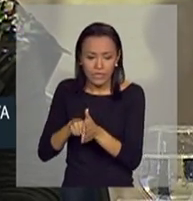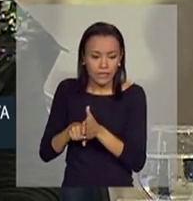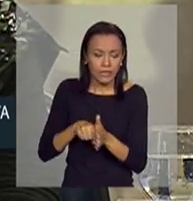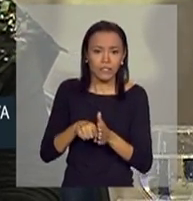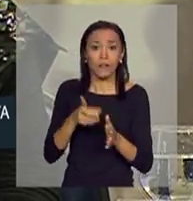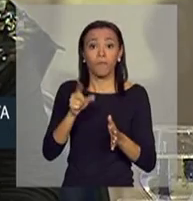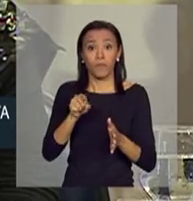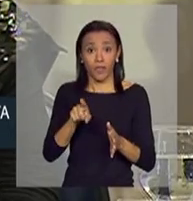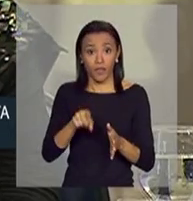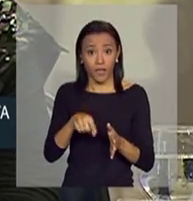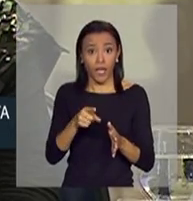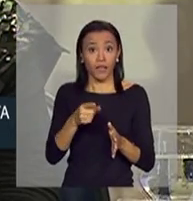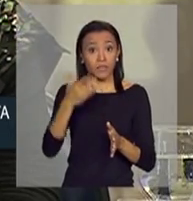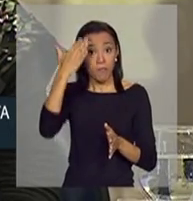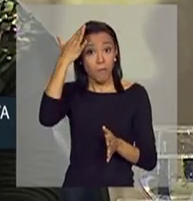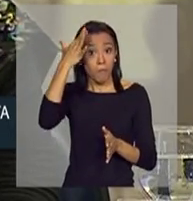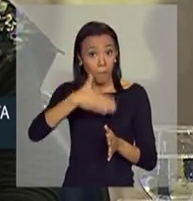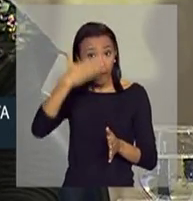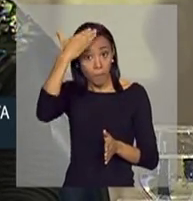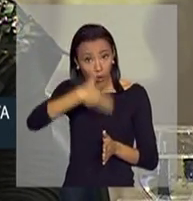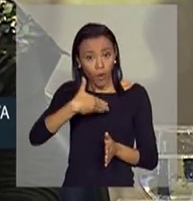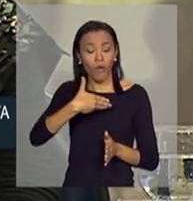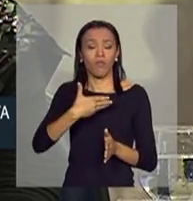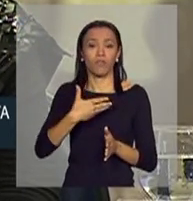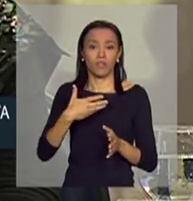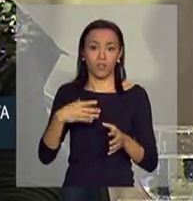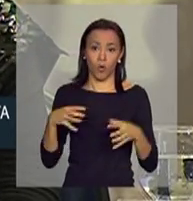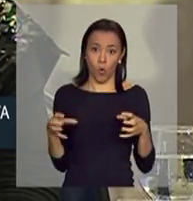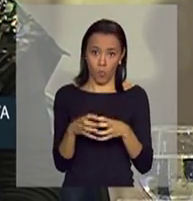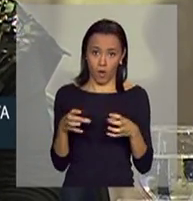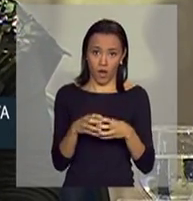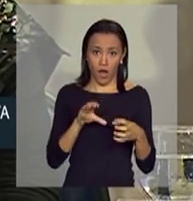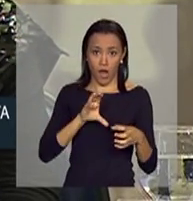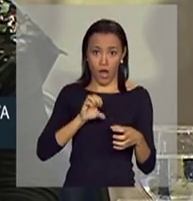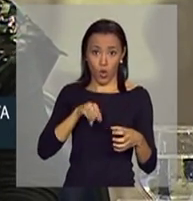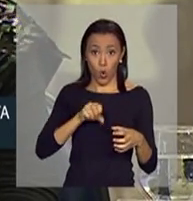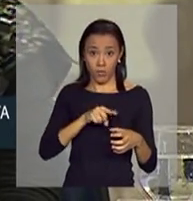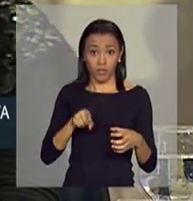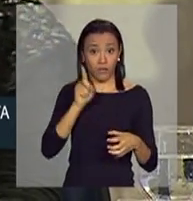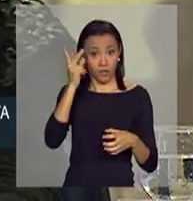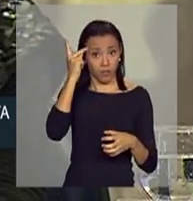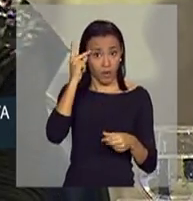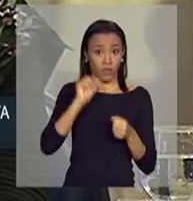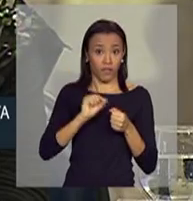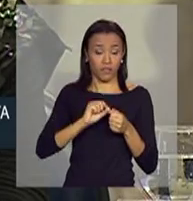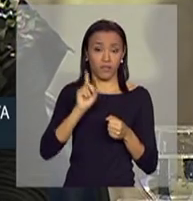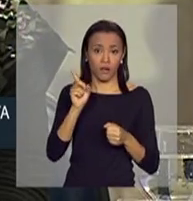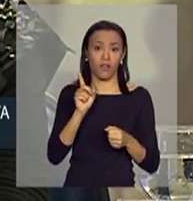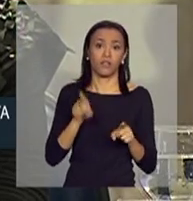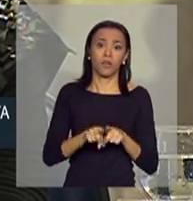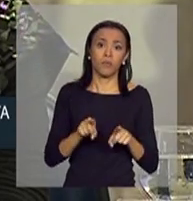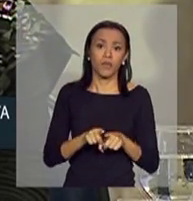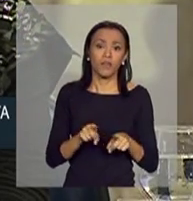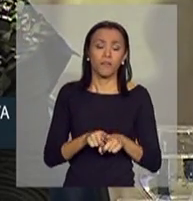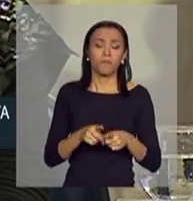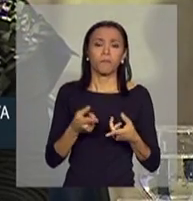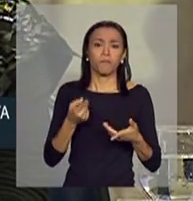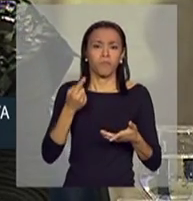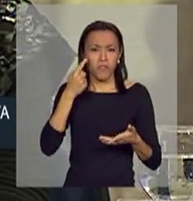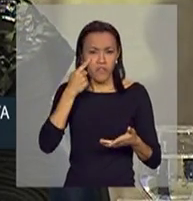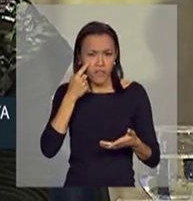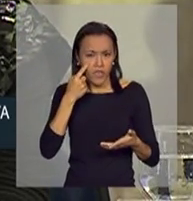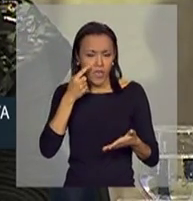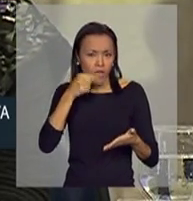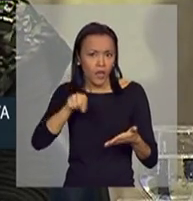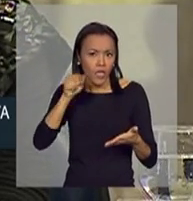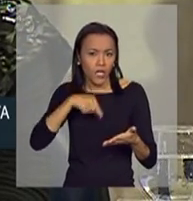que é coligir provas, não é? Como a Comissão de São Paulo, a Rubens Paiva, também tem feito, coligir provas sobre